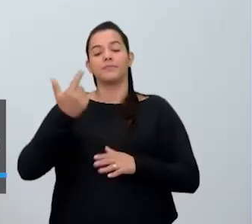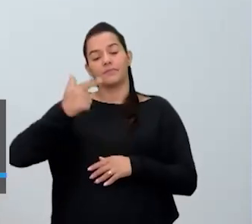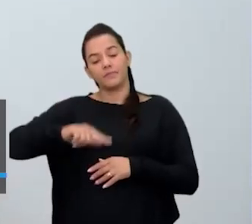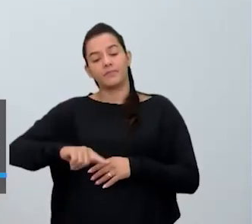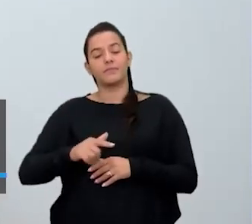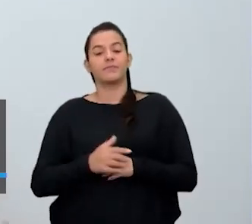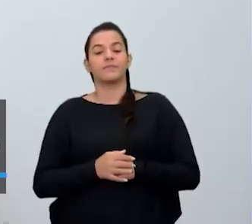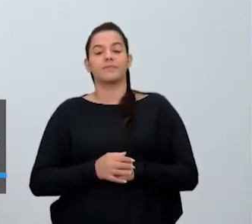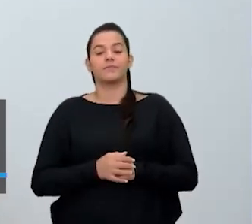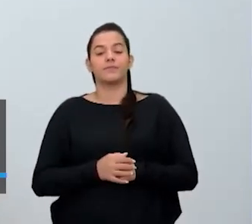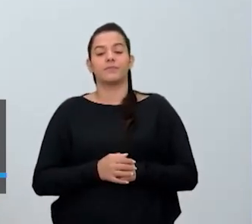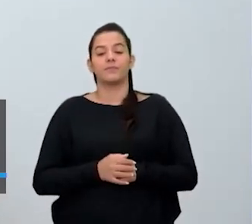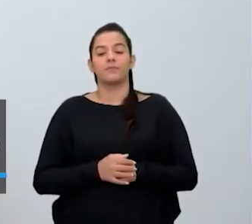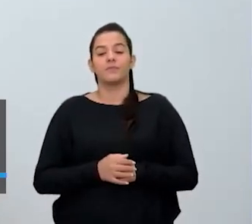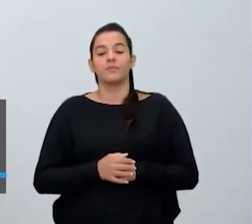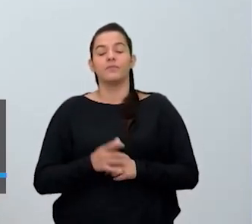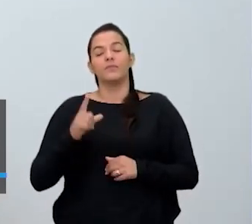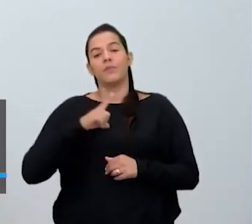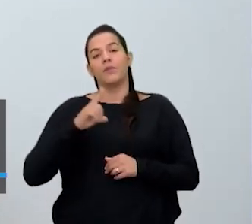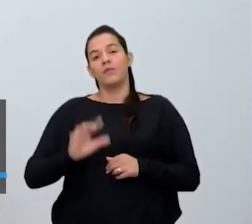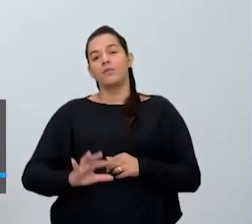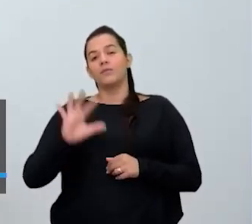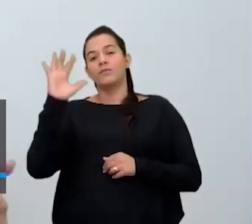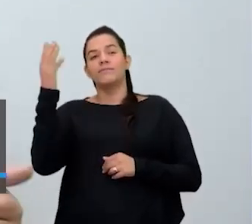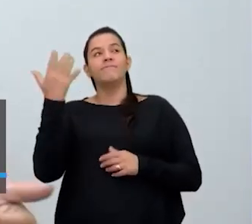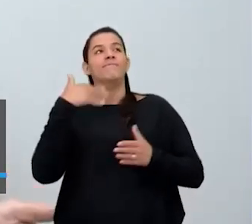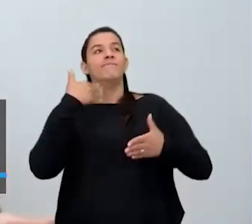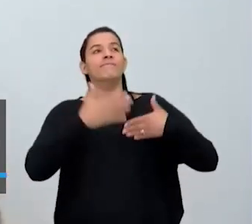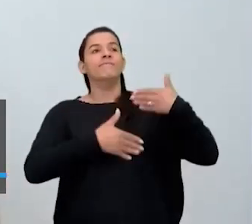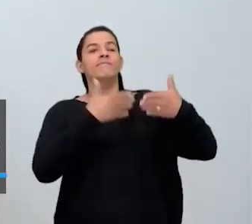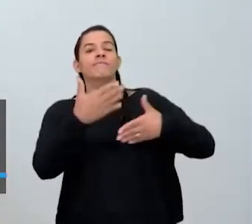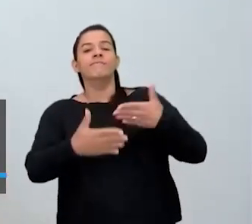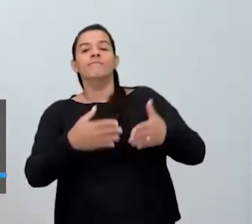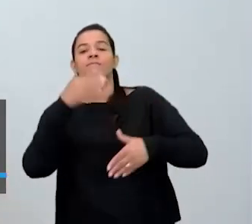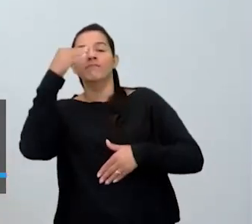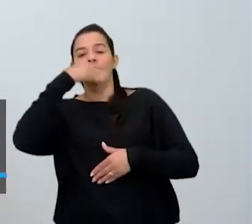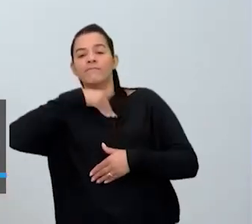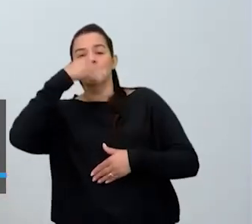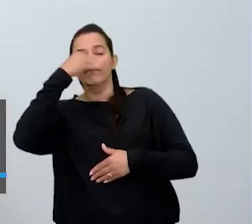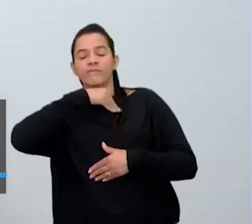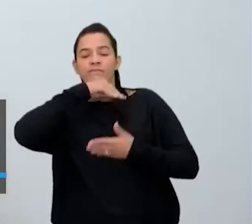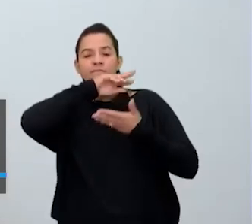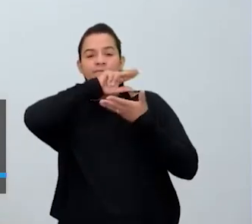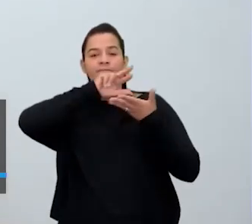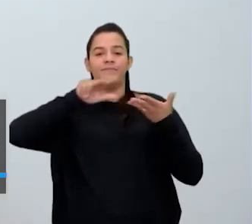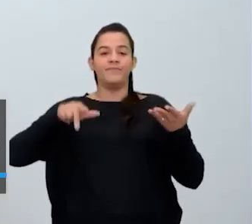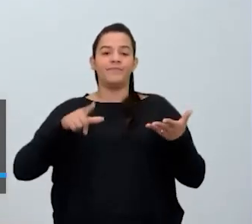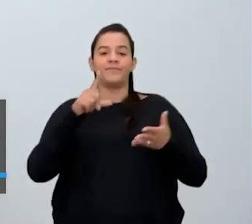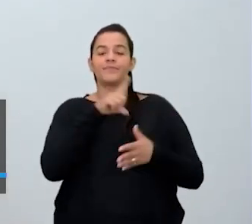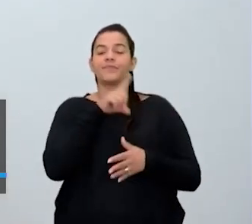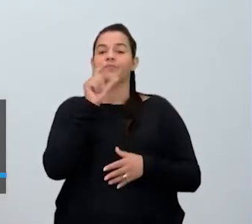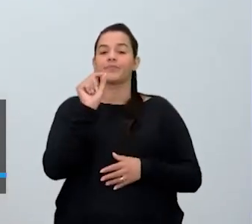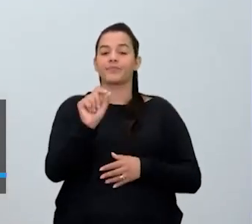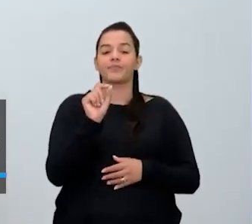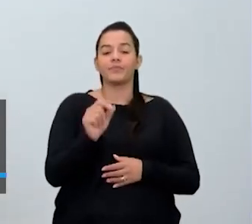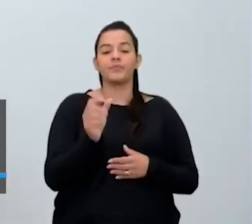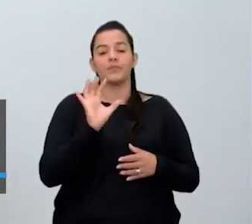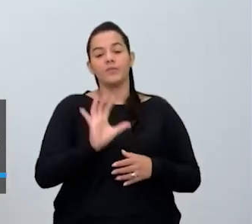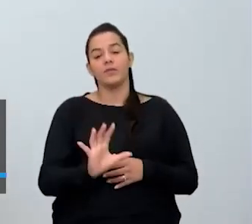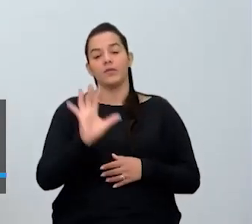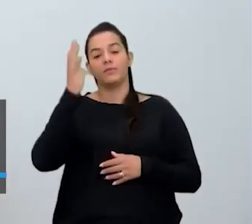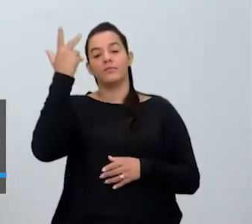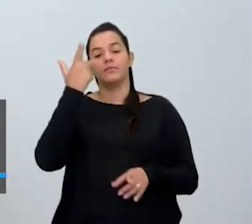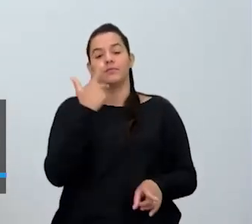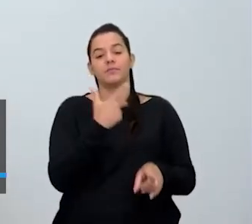agora, de alguma forma, acabou sendo enfraquecido esse discurso extremista com a recente vitória